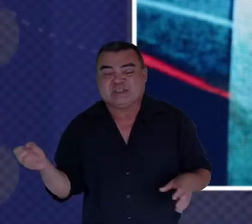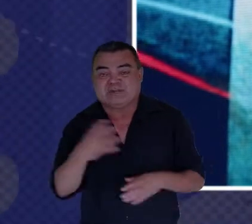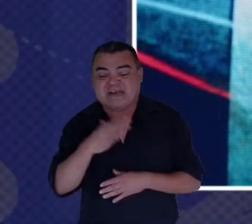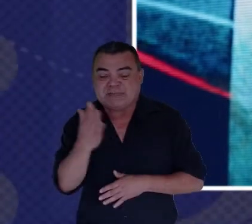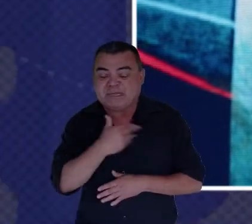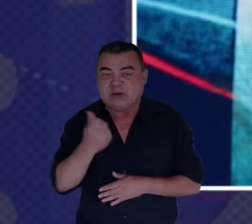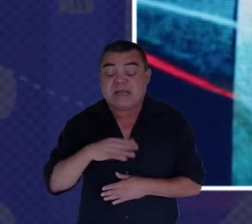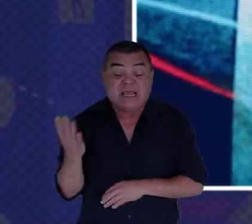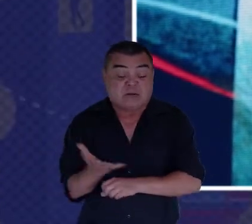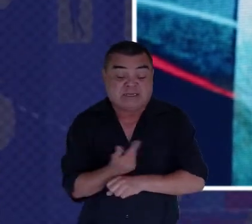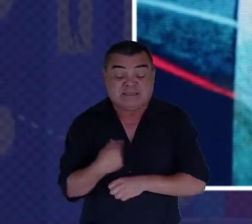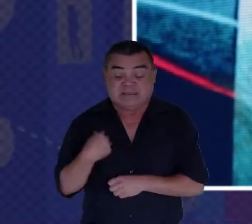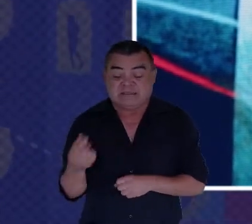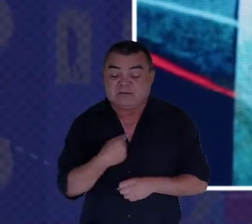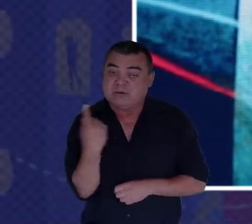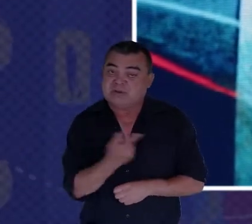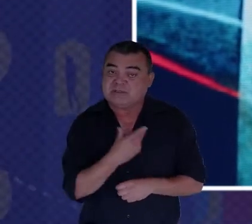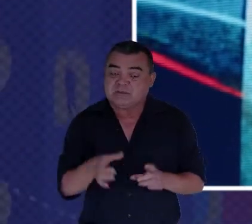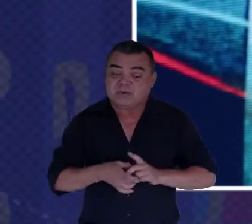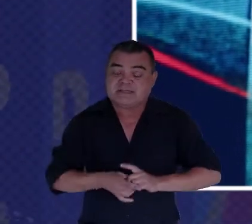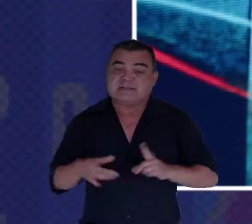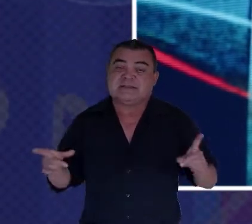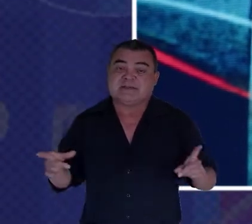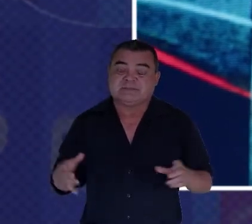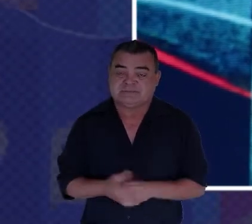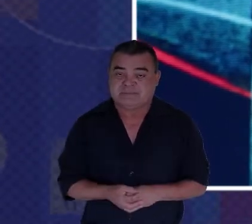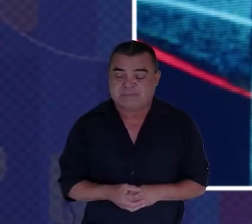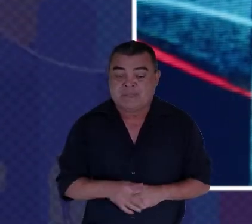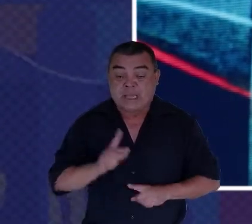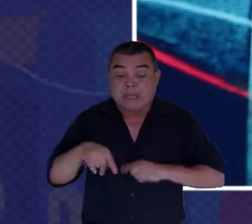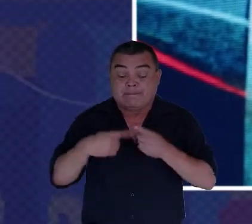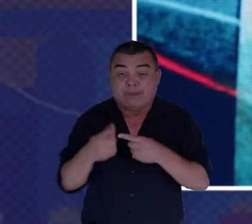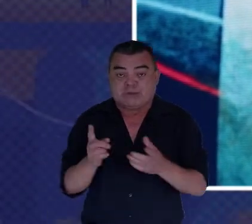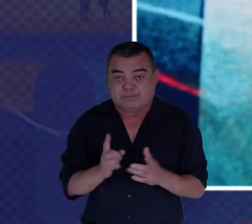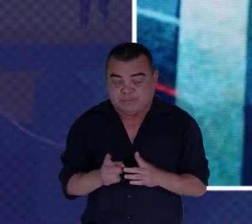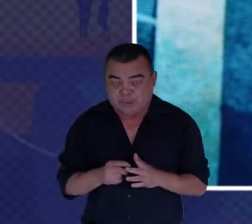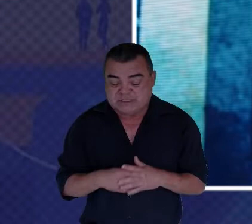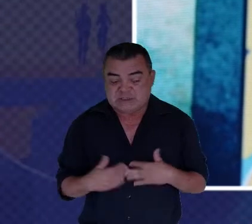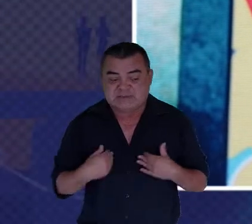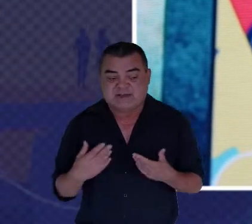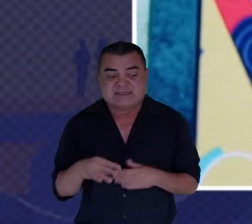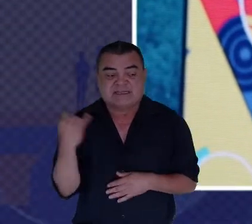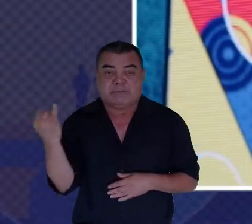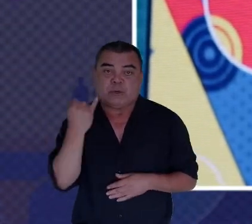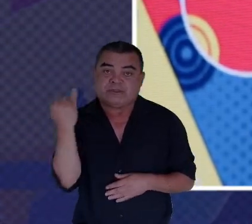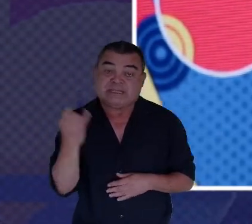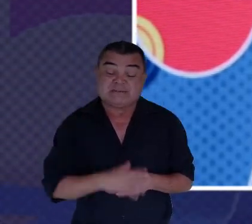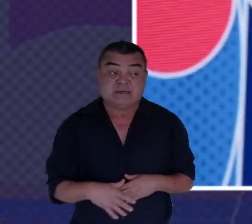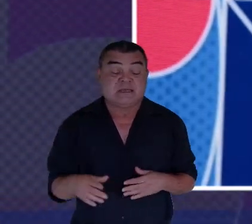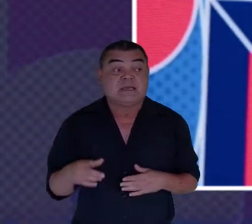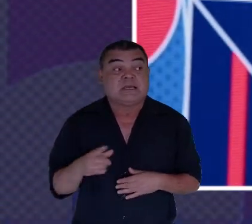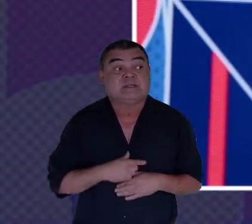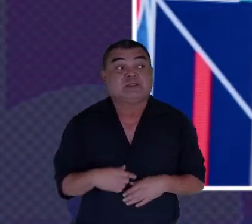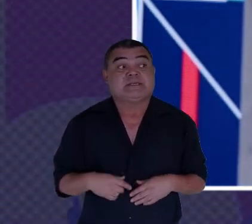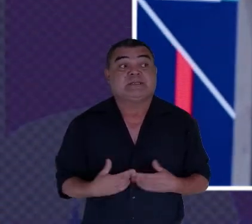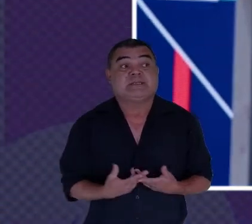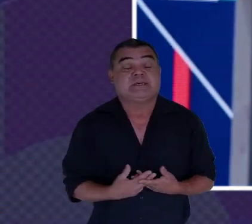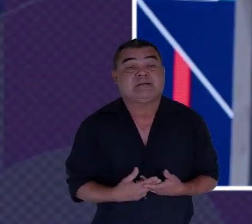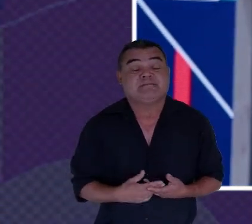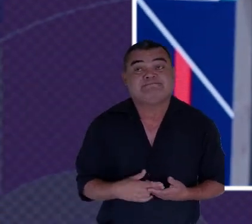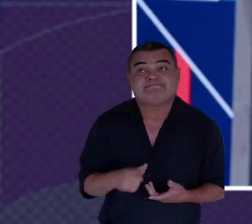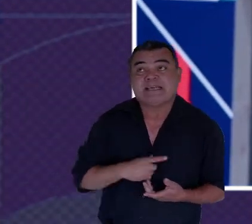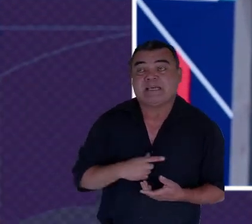qualidade da nossa democracia o próximo. A gente fala da importância de termos